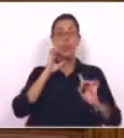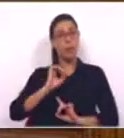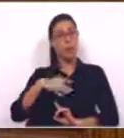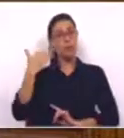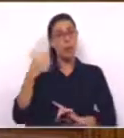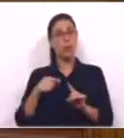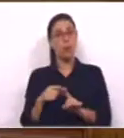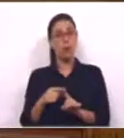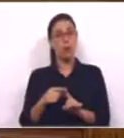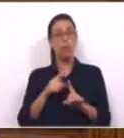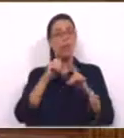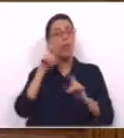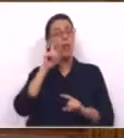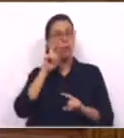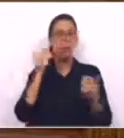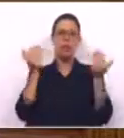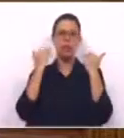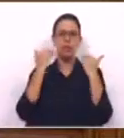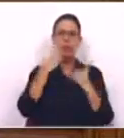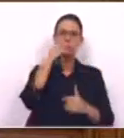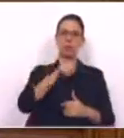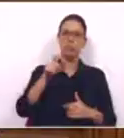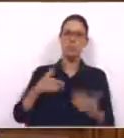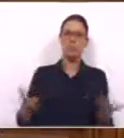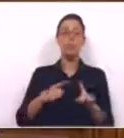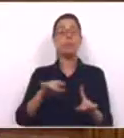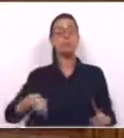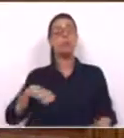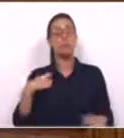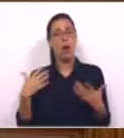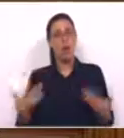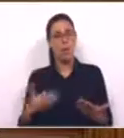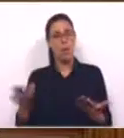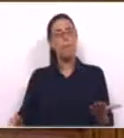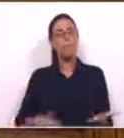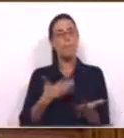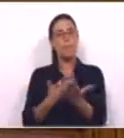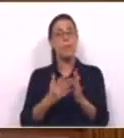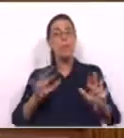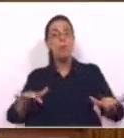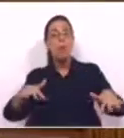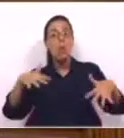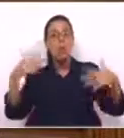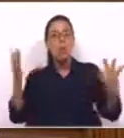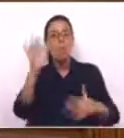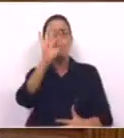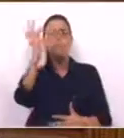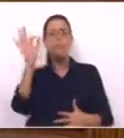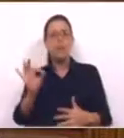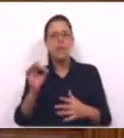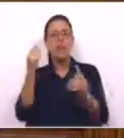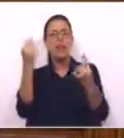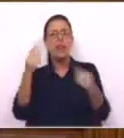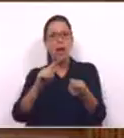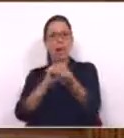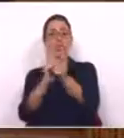prioritário que é a defesa e a informação ao consumidor daí que os verdes venham agora propor que Qualquer que seja a percentagem de